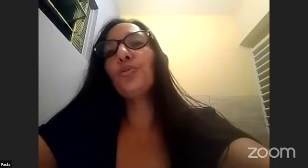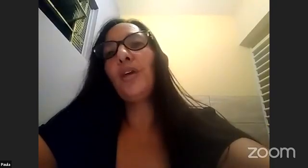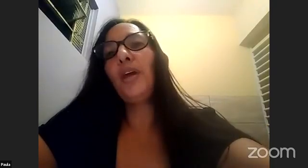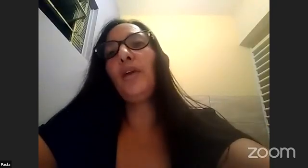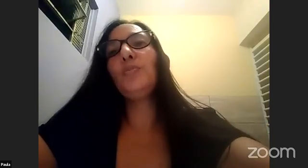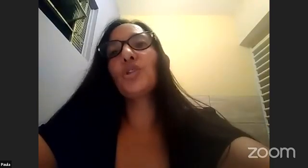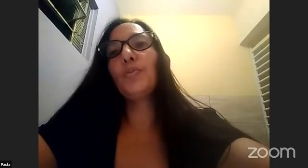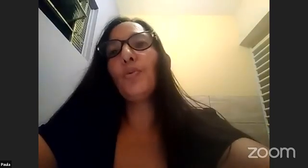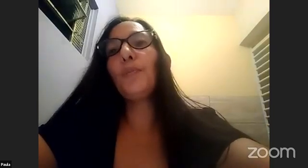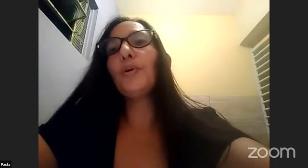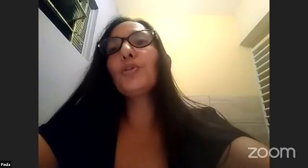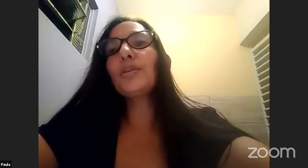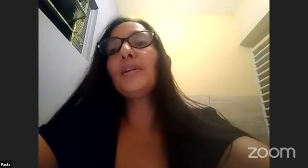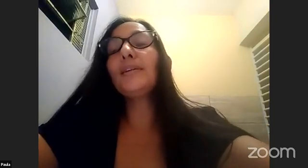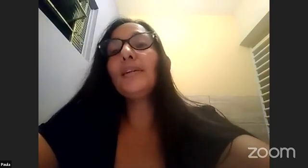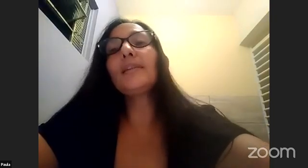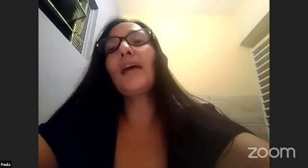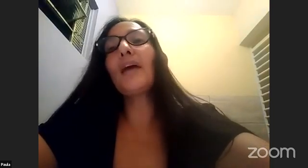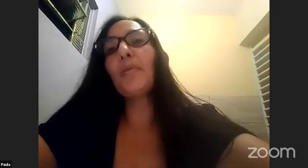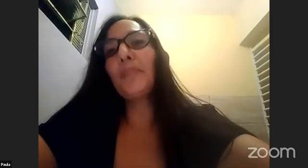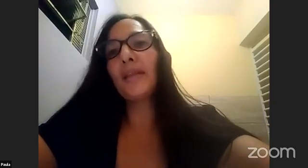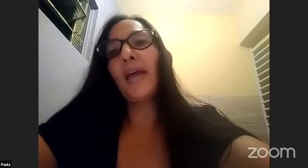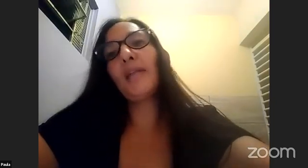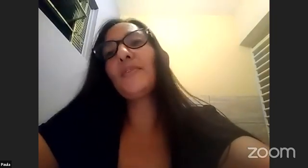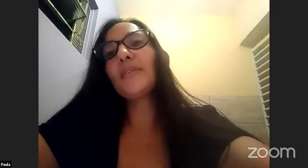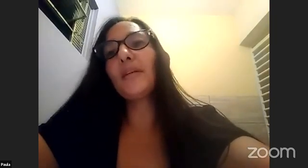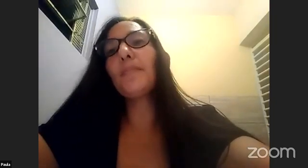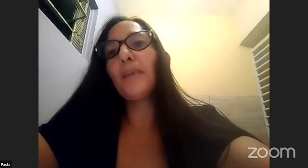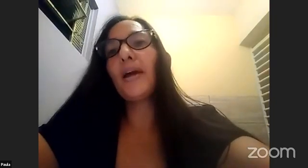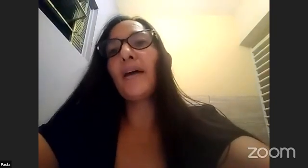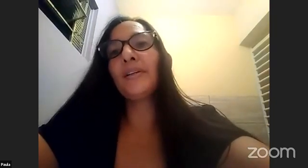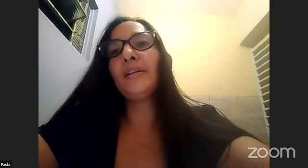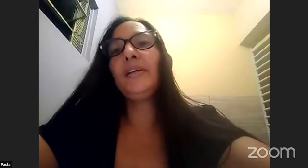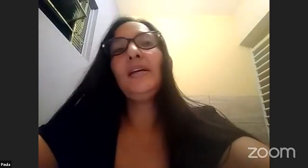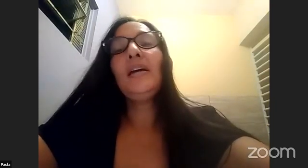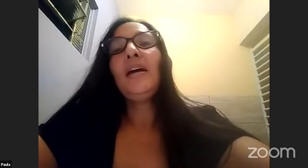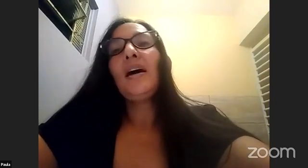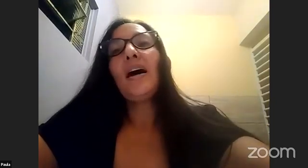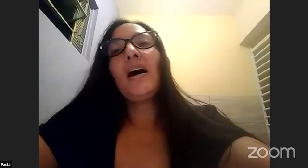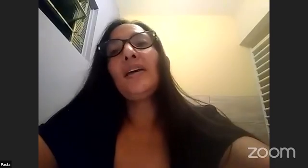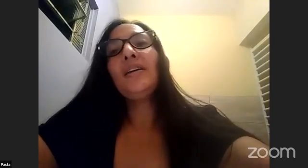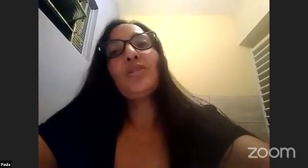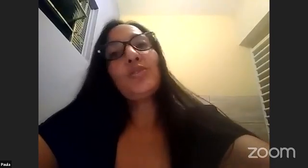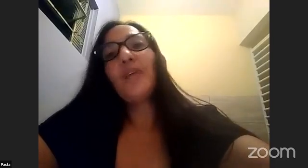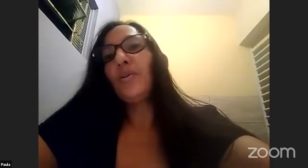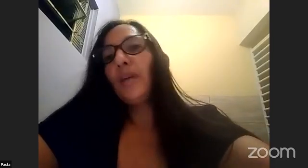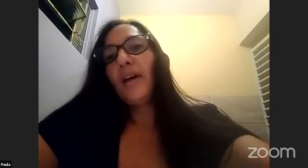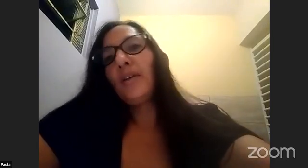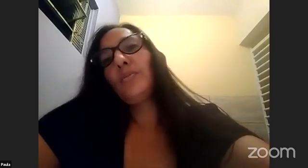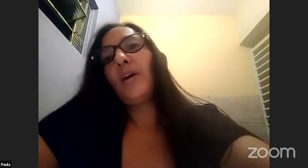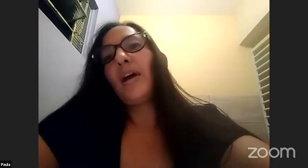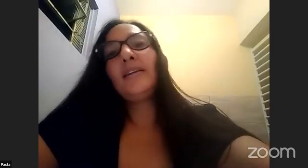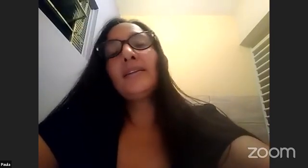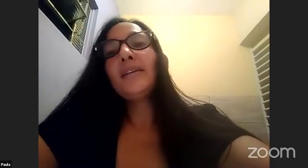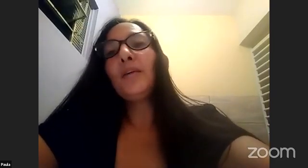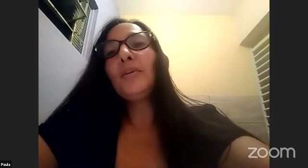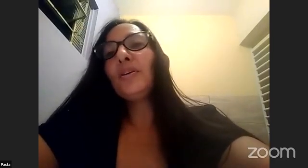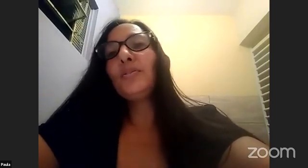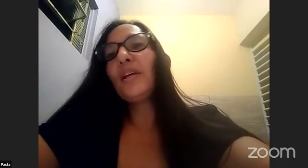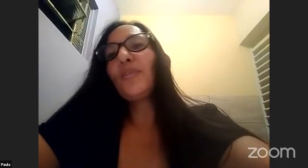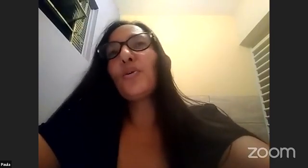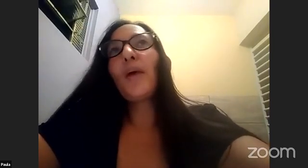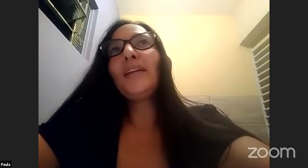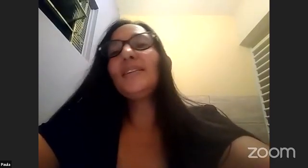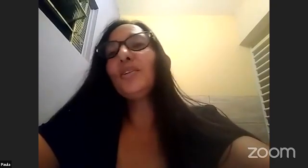a fono veio, me chamou e perguntou se eu queria tentar amamentar ela, para ver se ela pegava, né? Aí, a gente falou, eu quero. Aí, tentamos